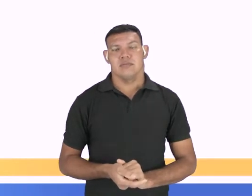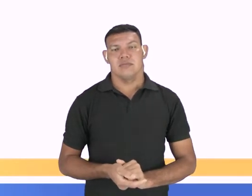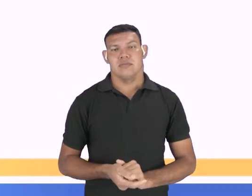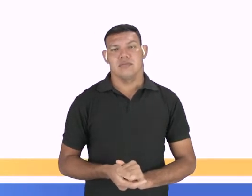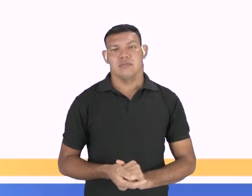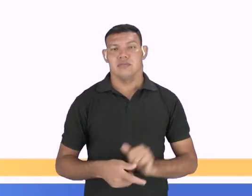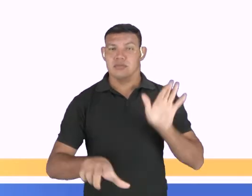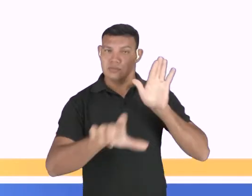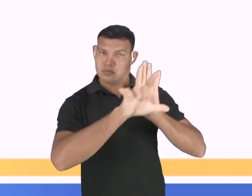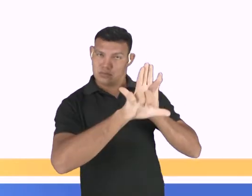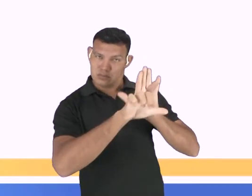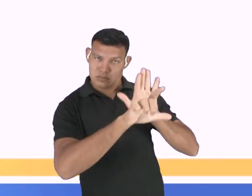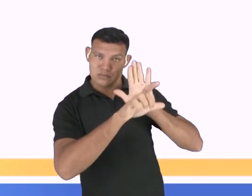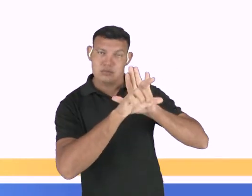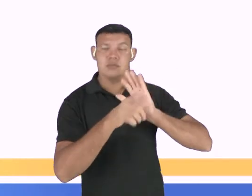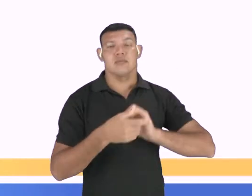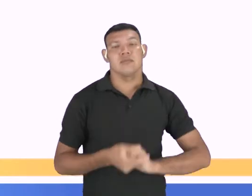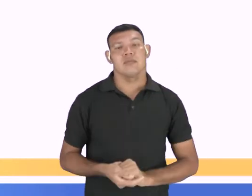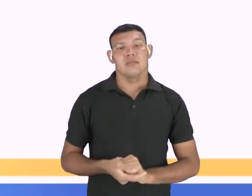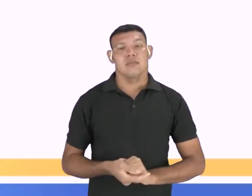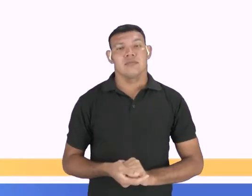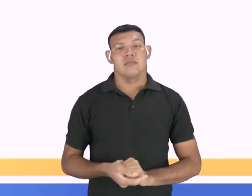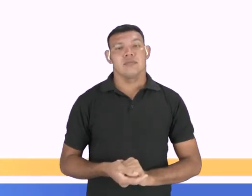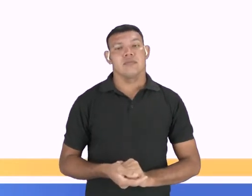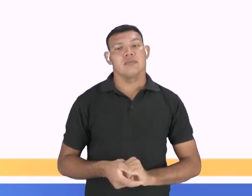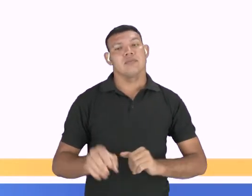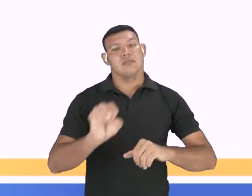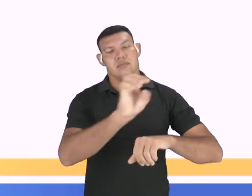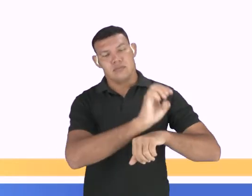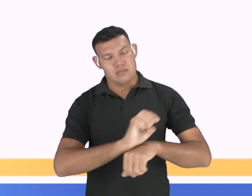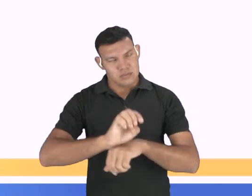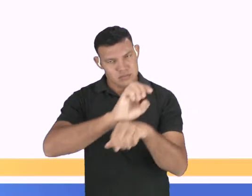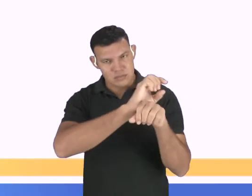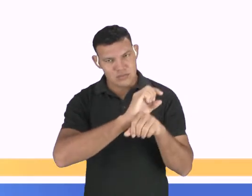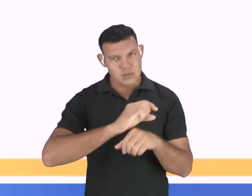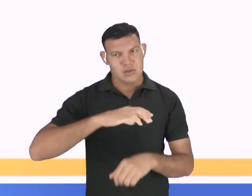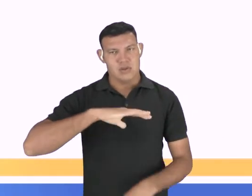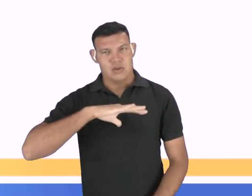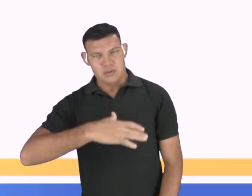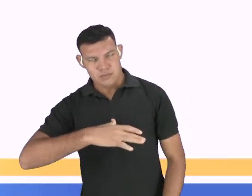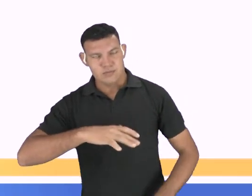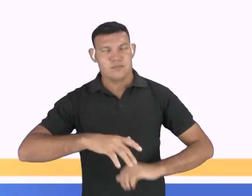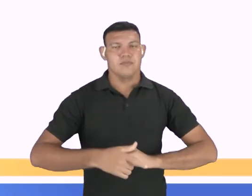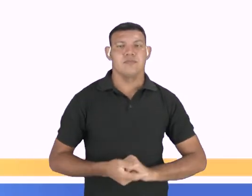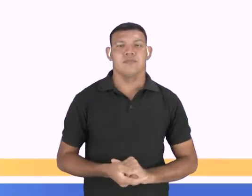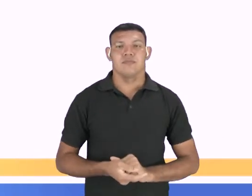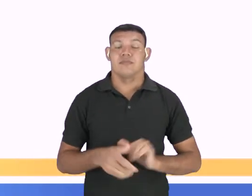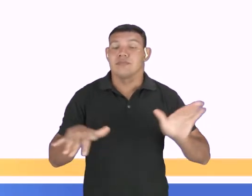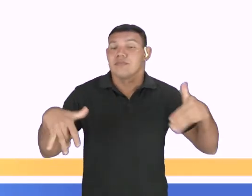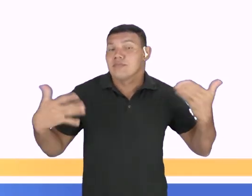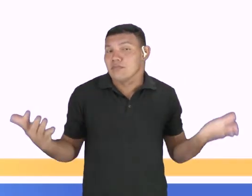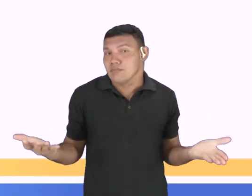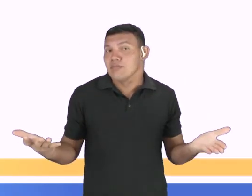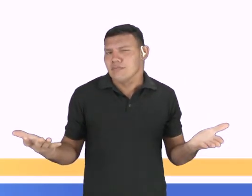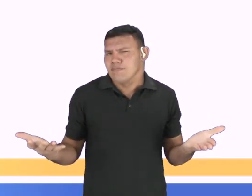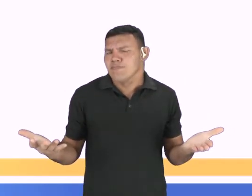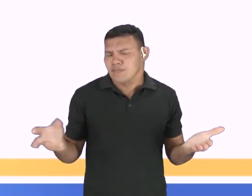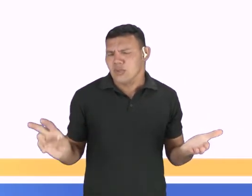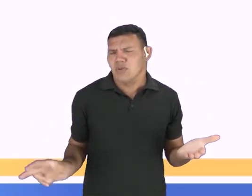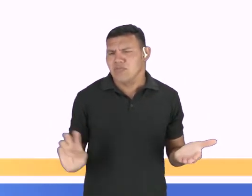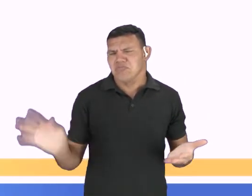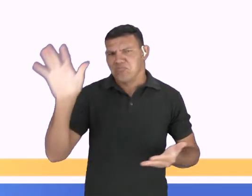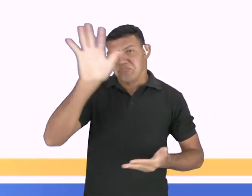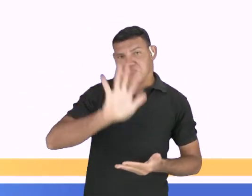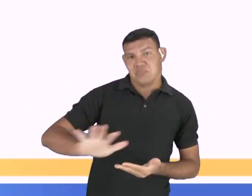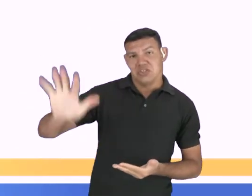né, as leis, né, do Estado, da cidade, né? Então, é uma valorização no geral,